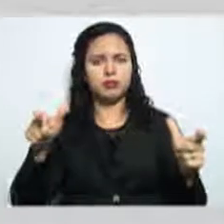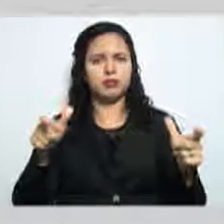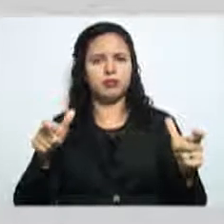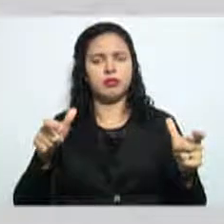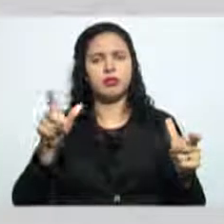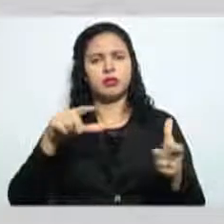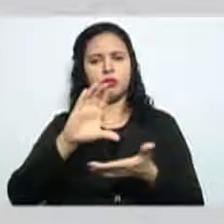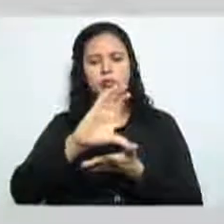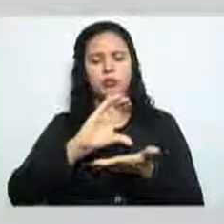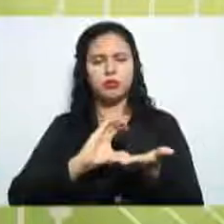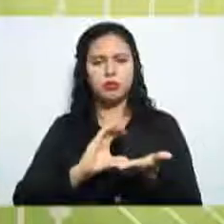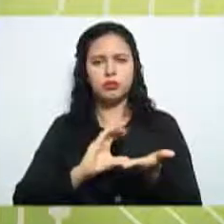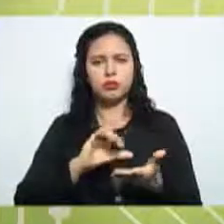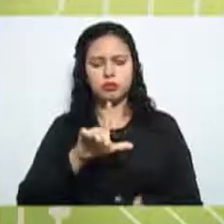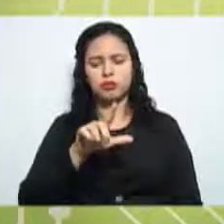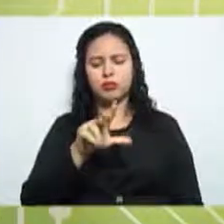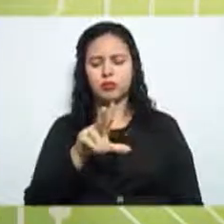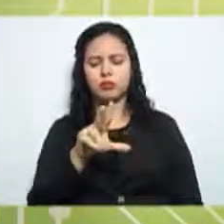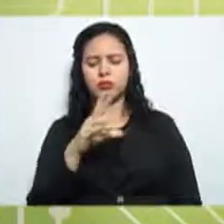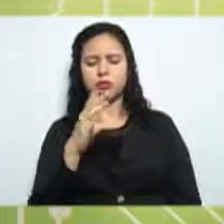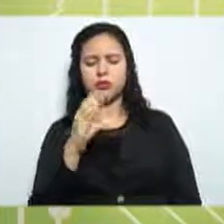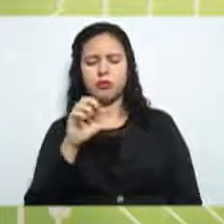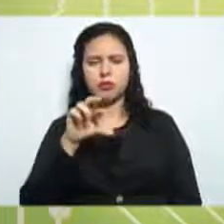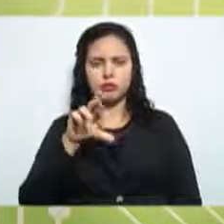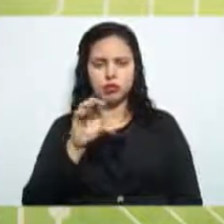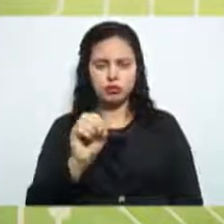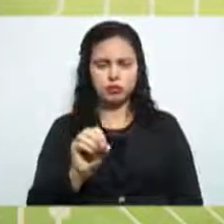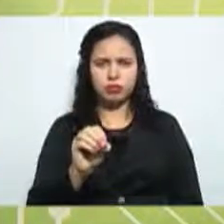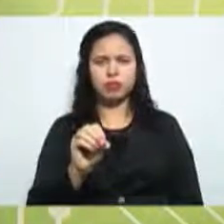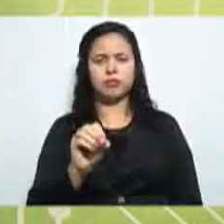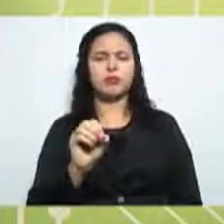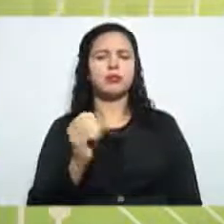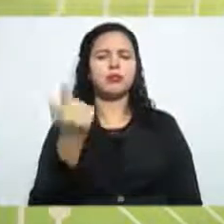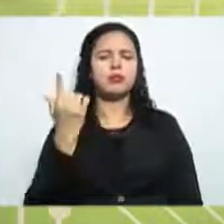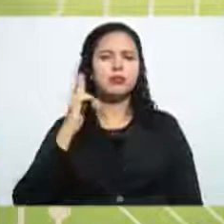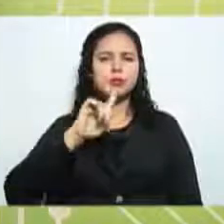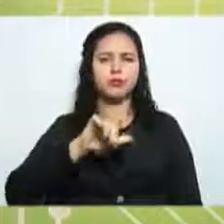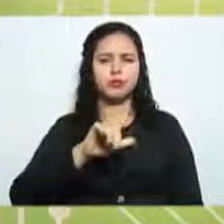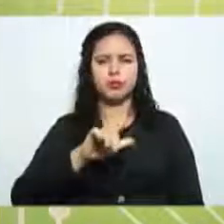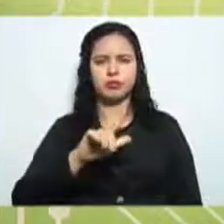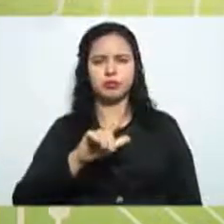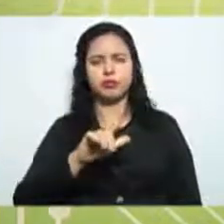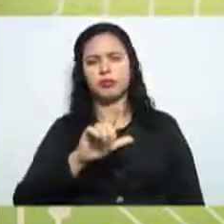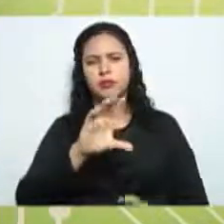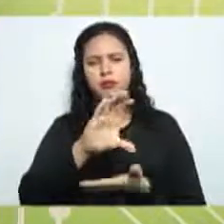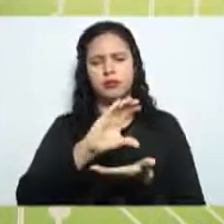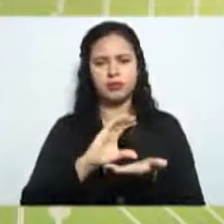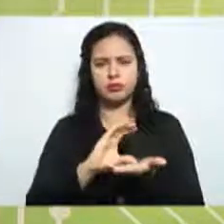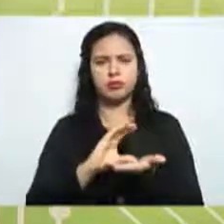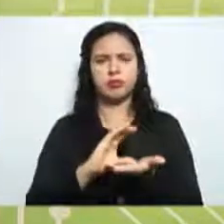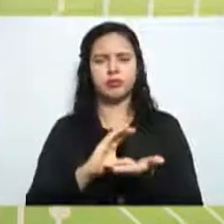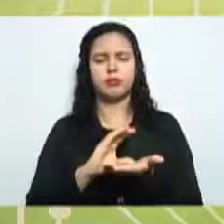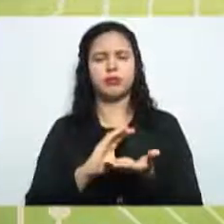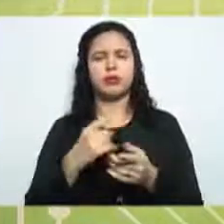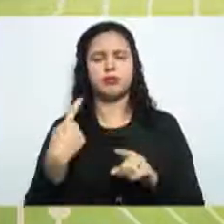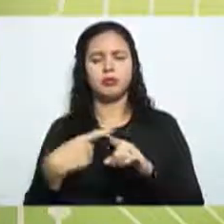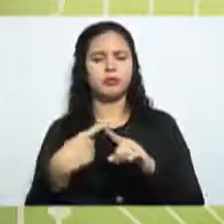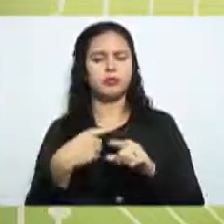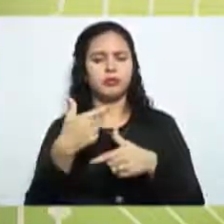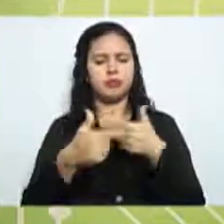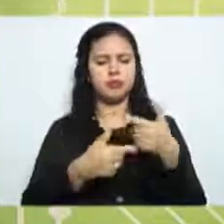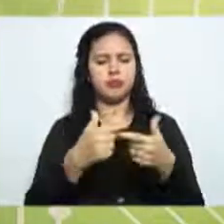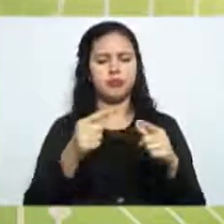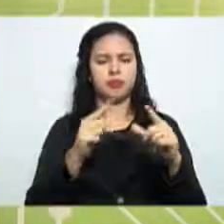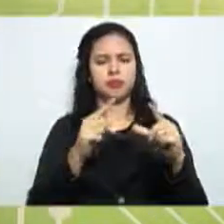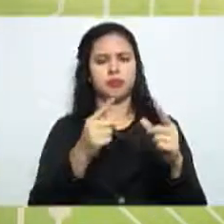mesmo, endossa a maximização de lucros. Você consegue ter mais lucros quando você tem custo menor, você como produtor,